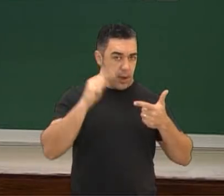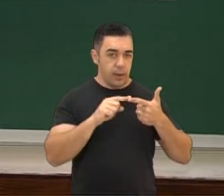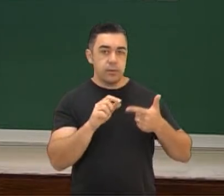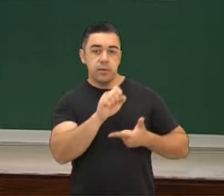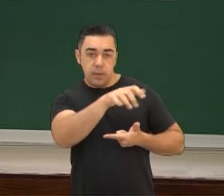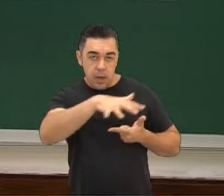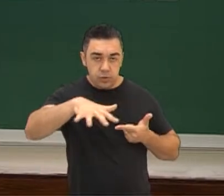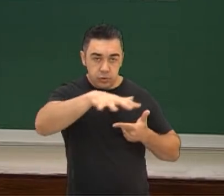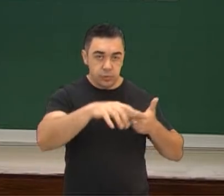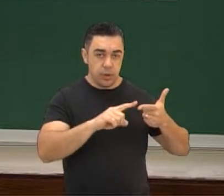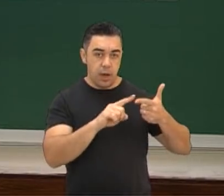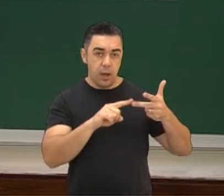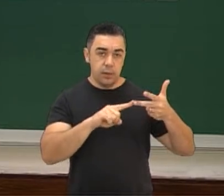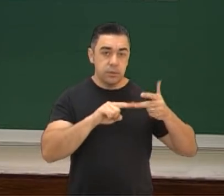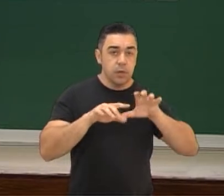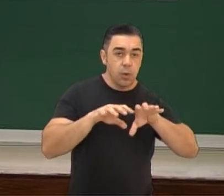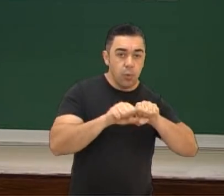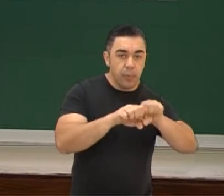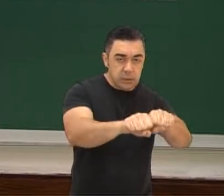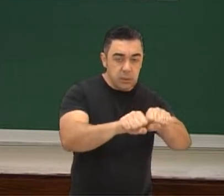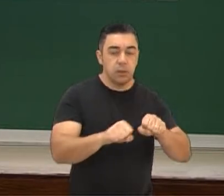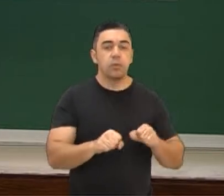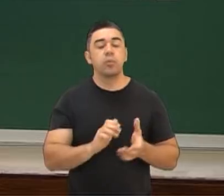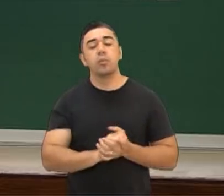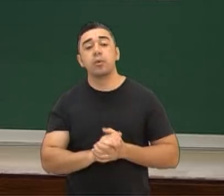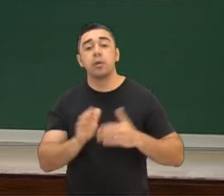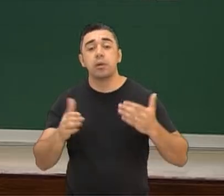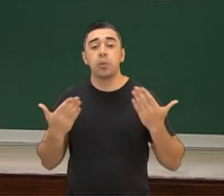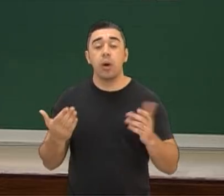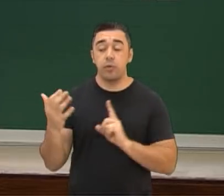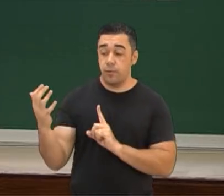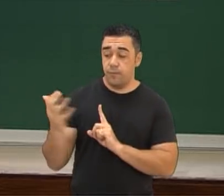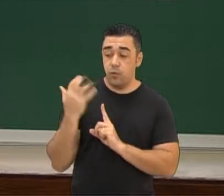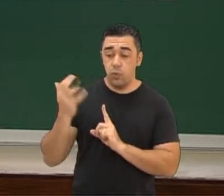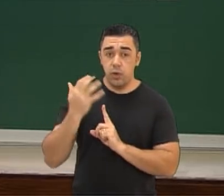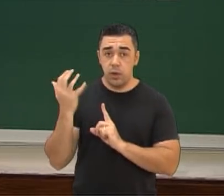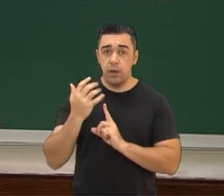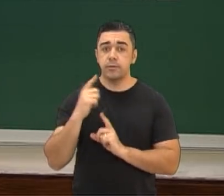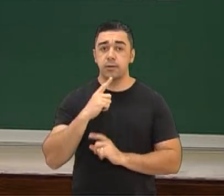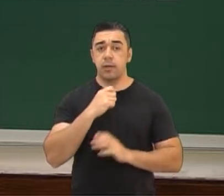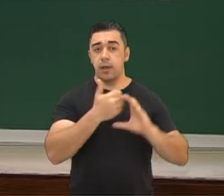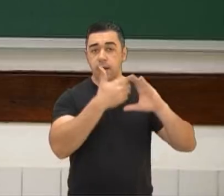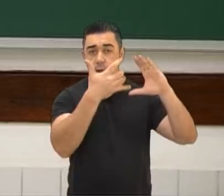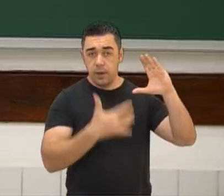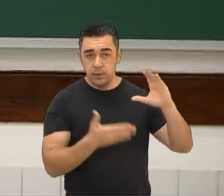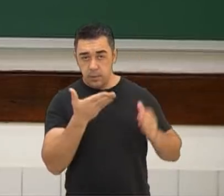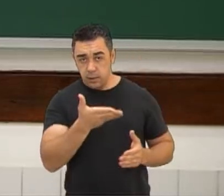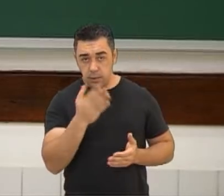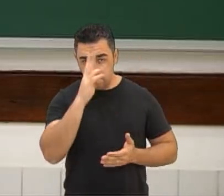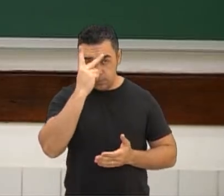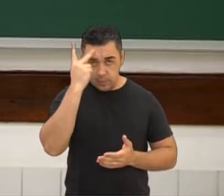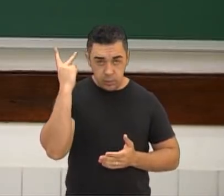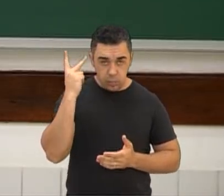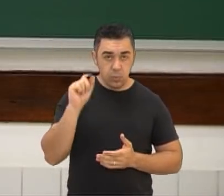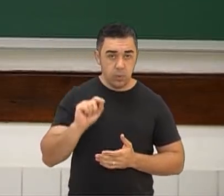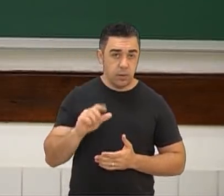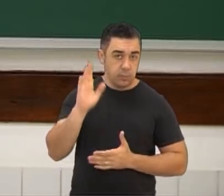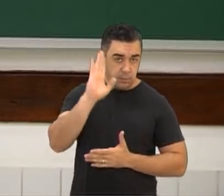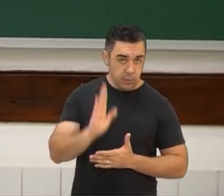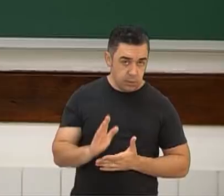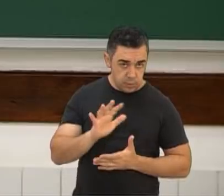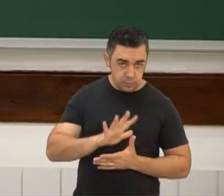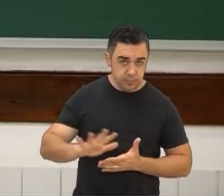de ocupação desses espaços e quais as influências dessas características para a população brasileira.